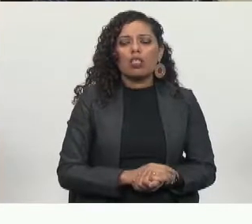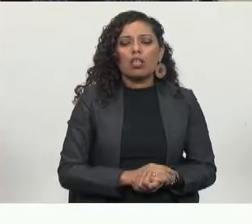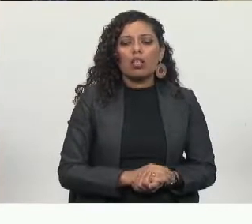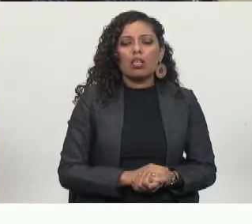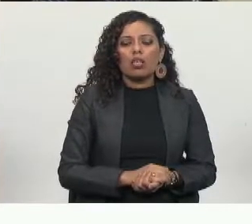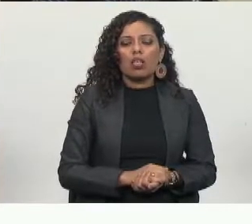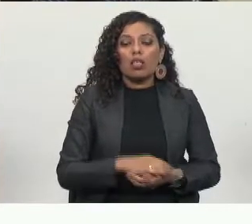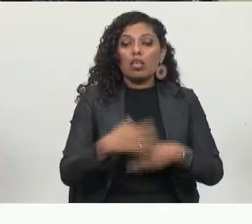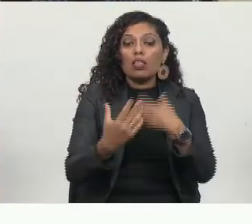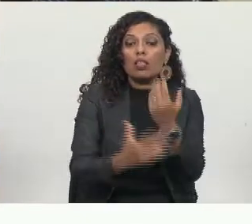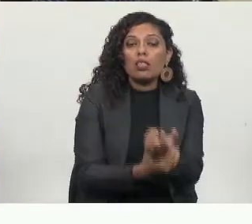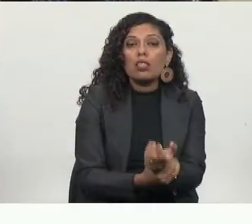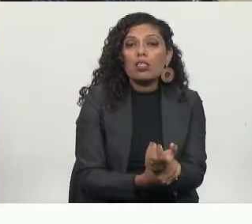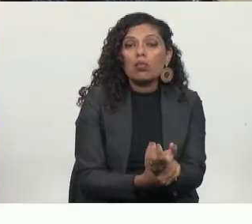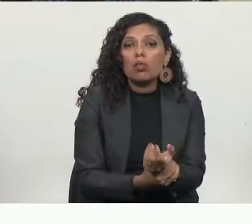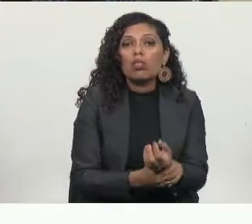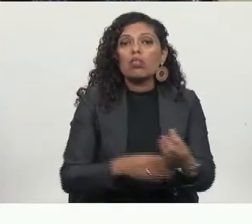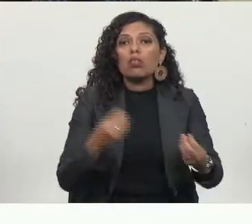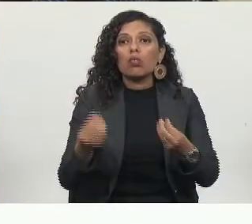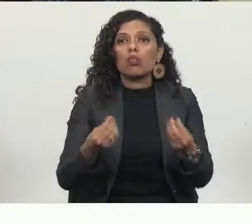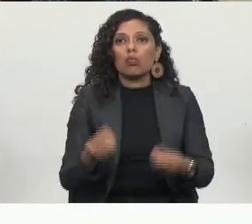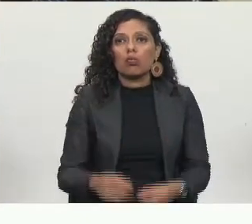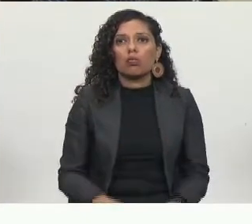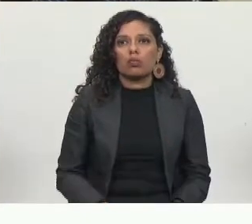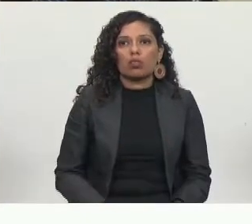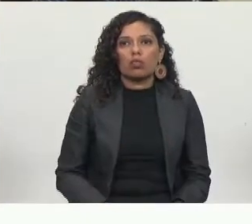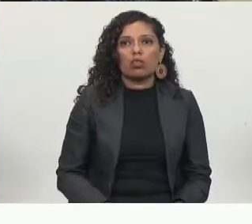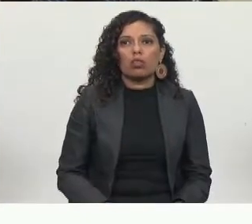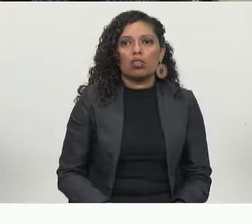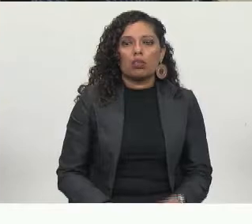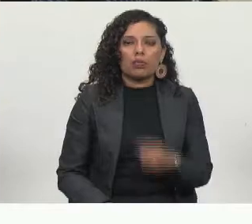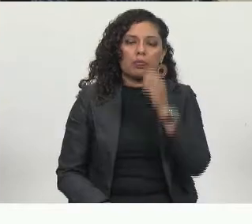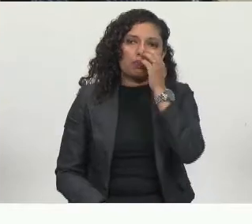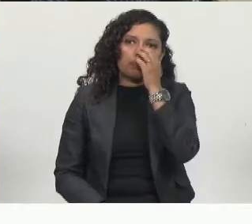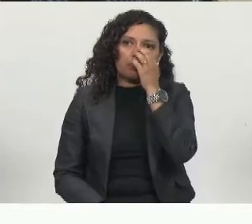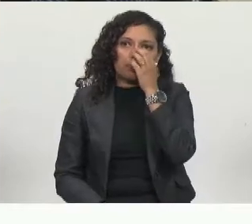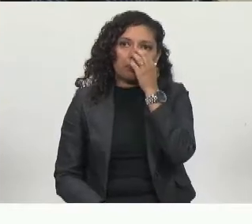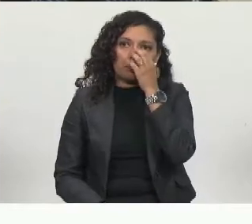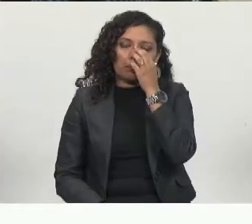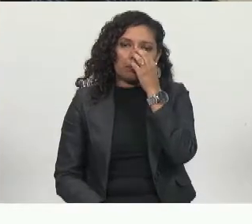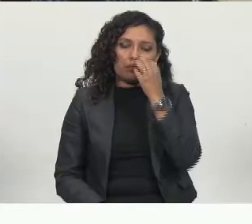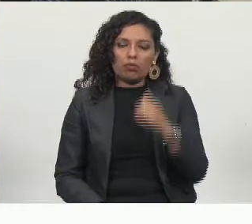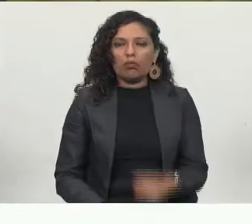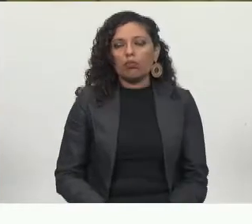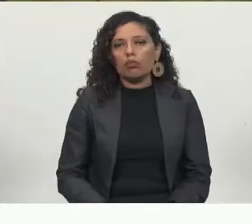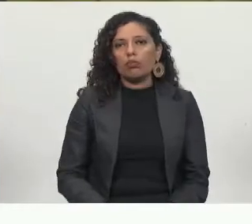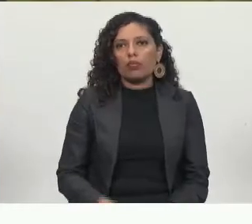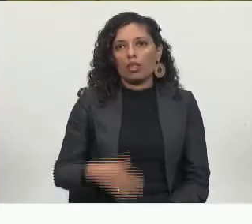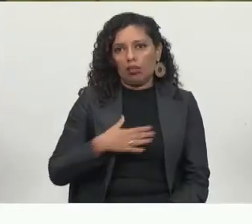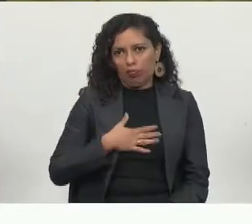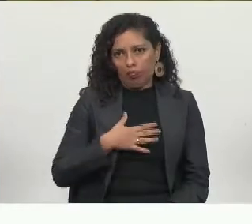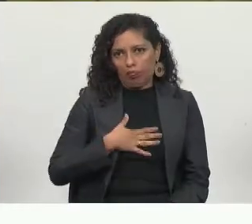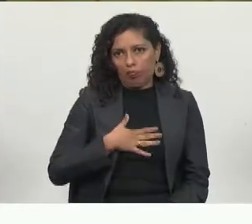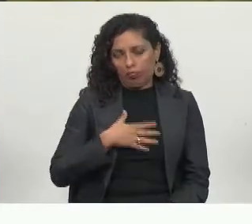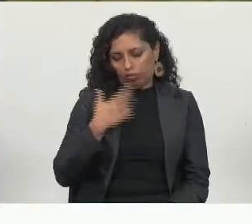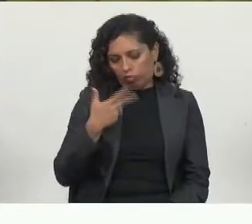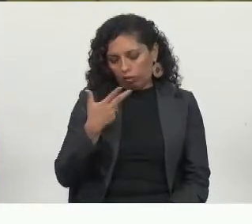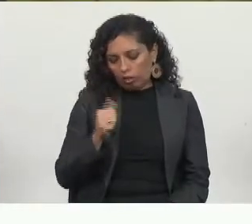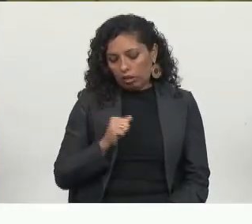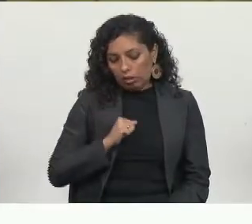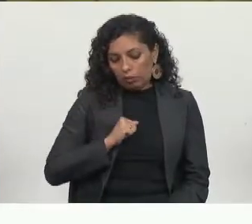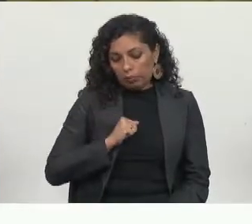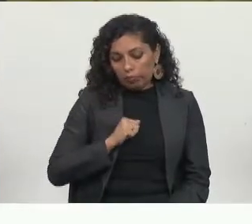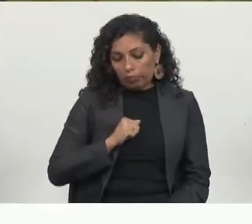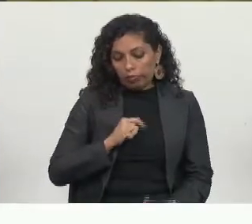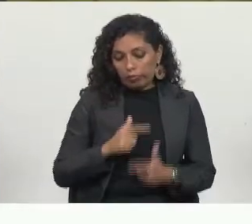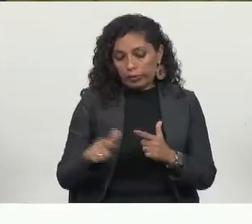o deputado. Karatê, jiu-jitsu, o cara vindo armado com fuzil, é difícil. É isso que eu estou falando. Assim, o problema